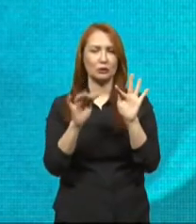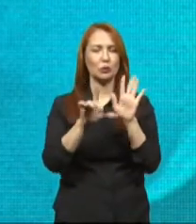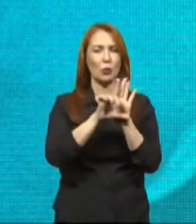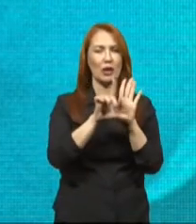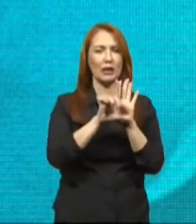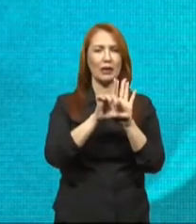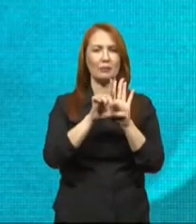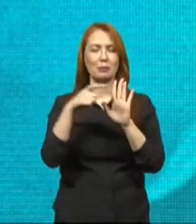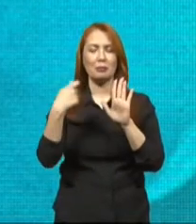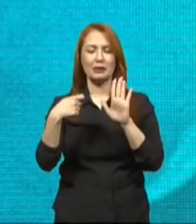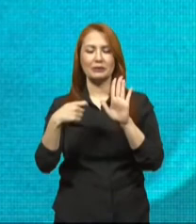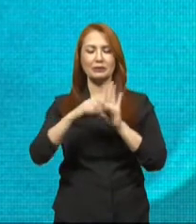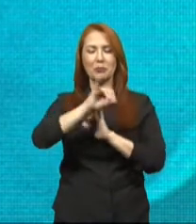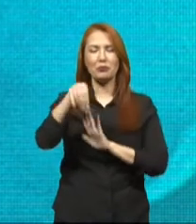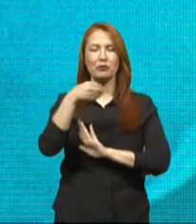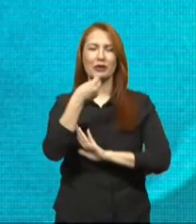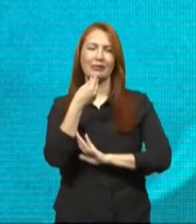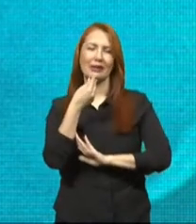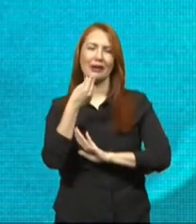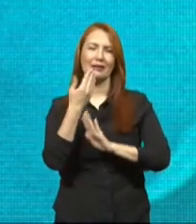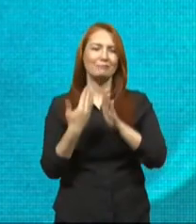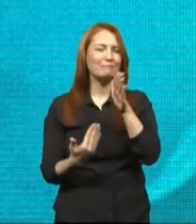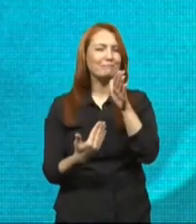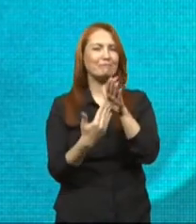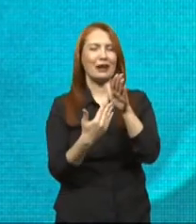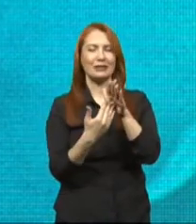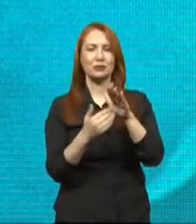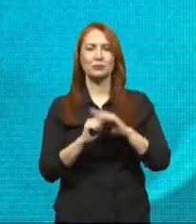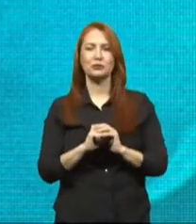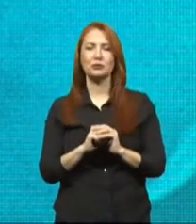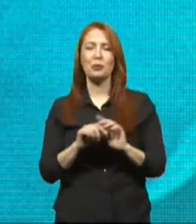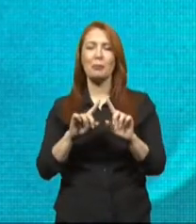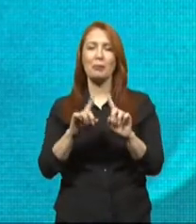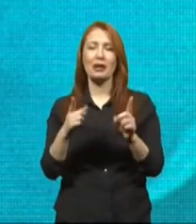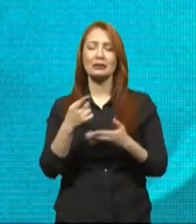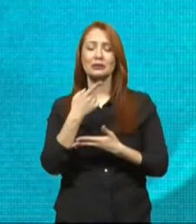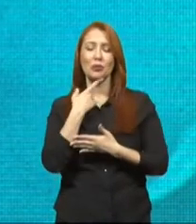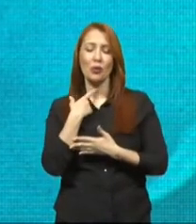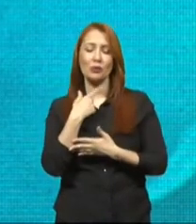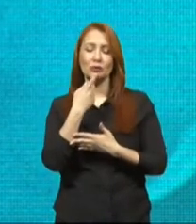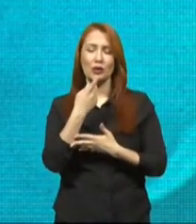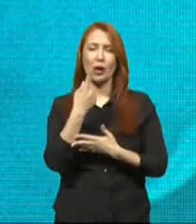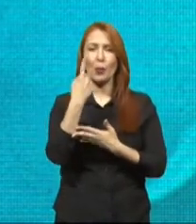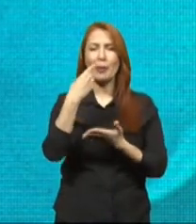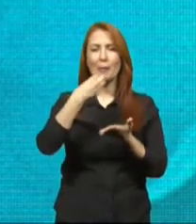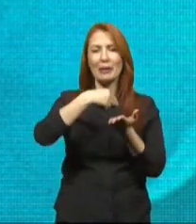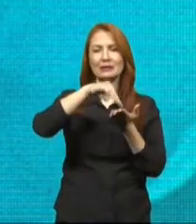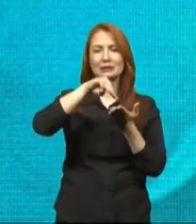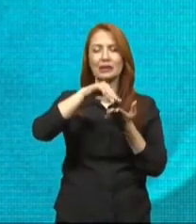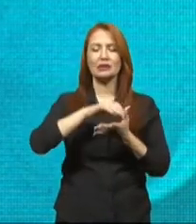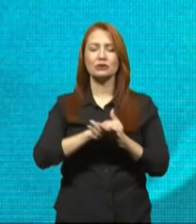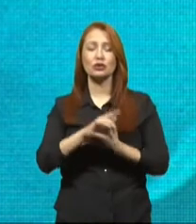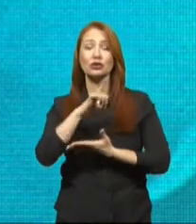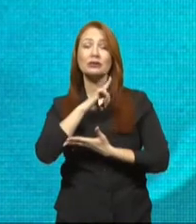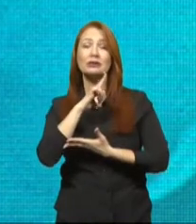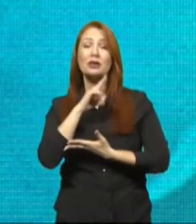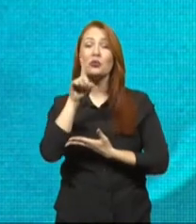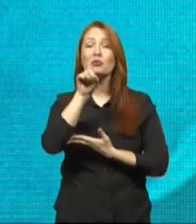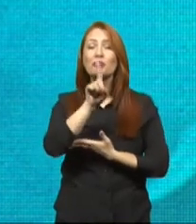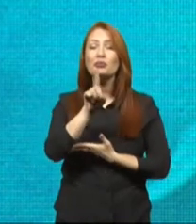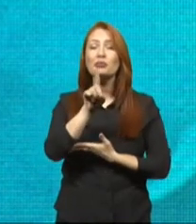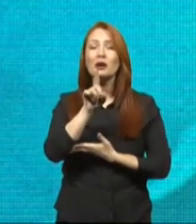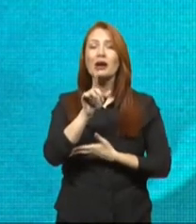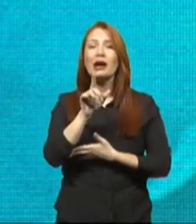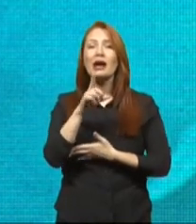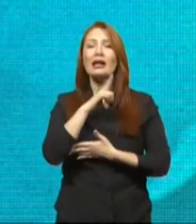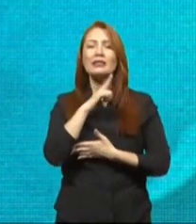o máximo dela, e eu gostaria de deixar uma mensagem que eu sempre deixo, né, da gente ter um pouquinho mais de consciência na hora de separar